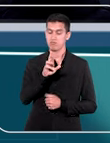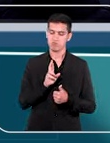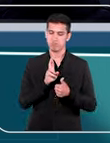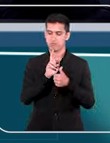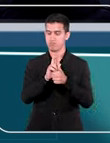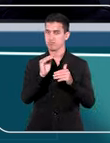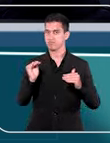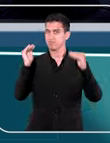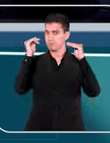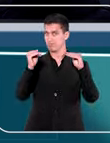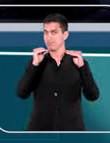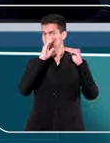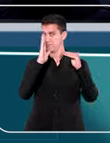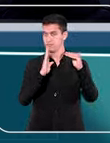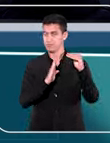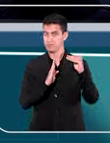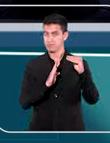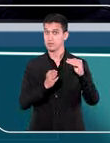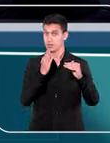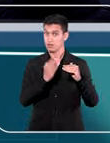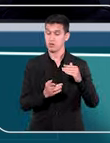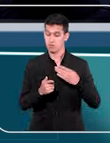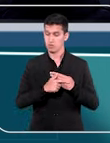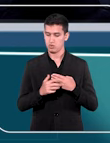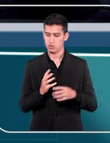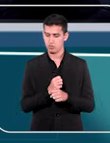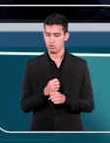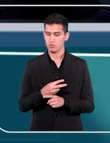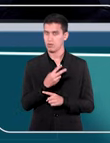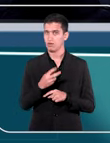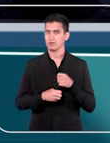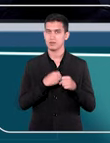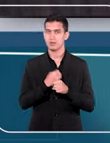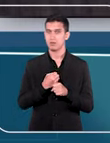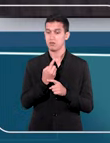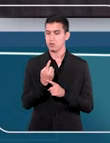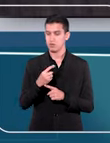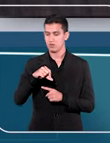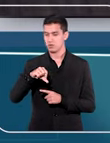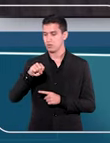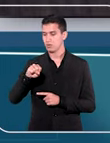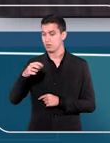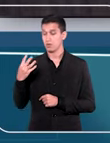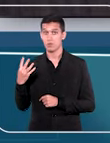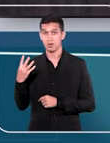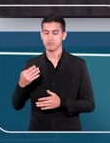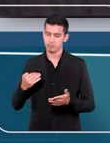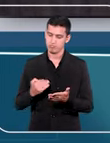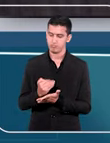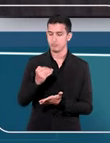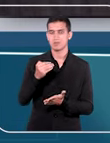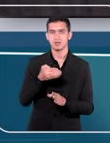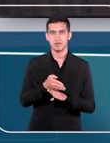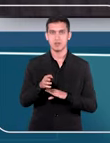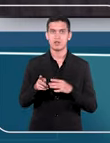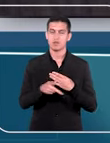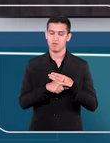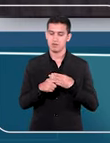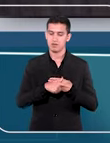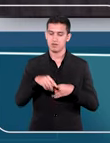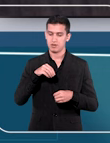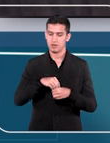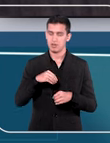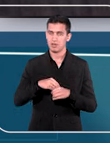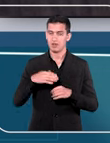como procuradora da República. Ocupou o cargo durante 2 anos. Em 1984, deu início à carreira